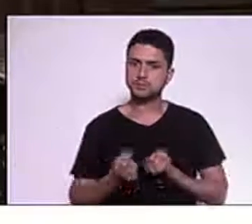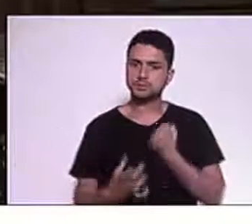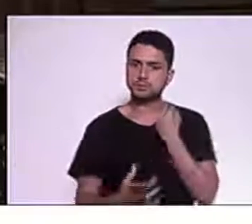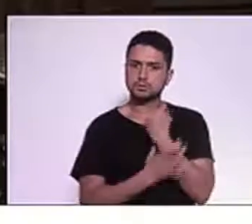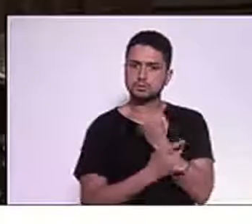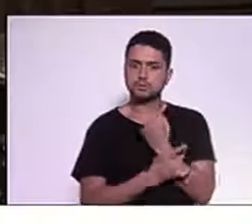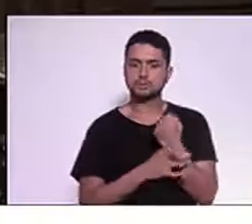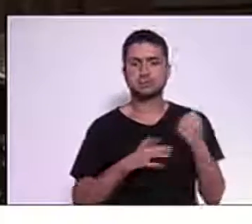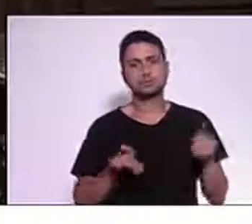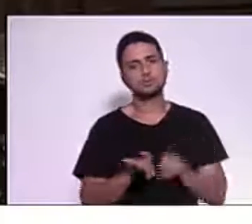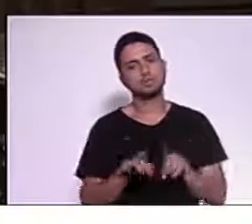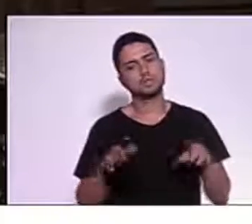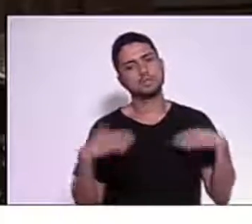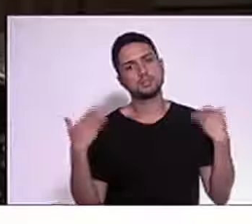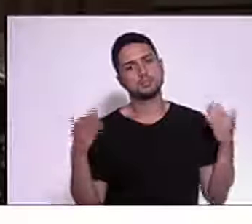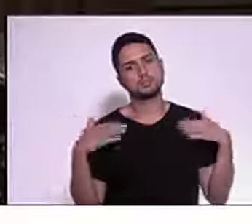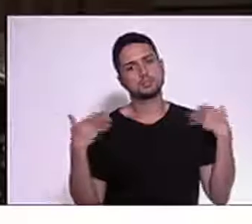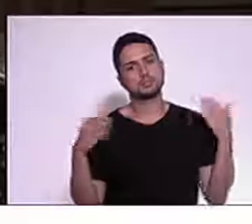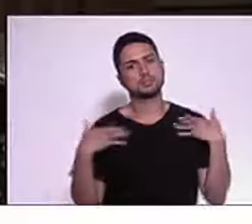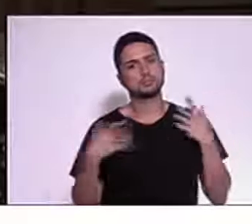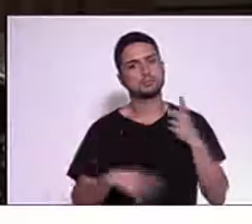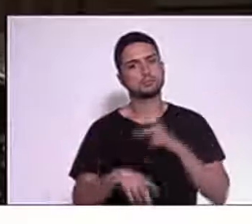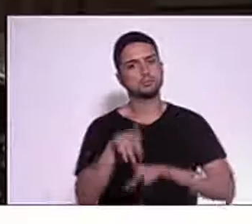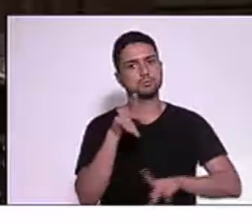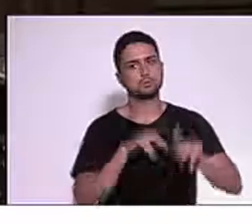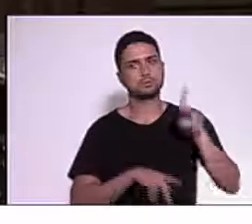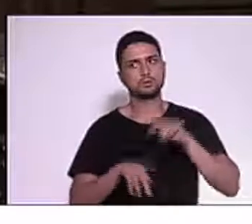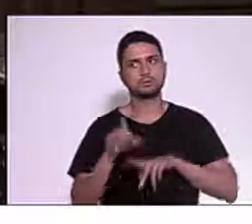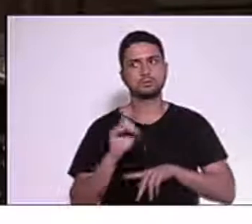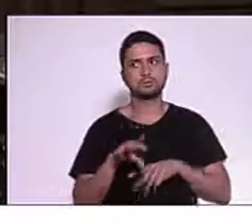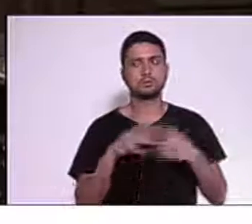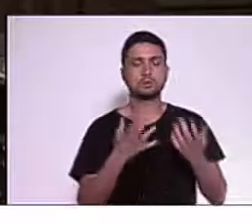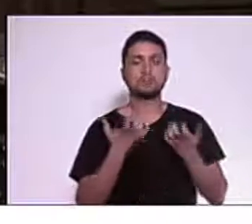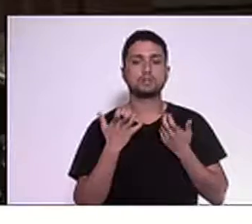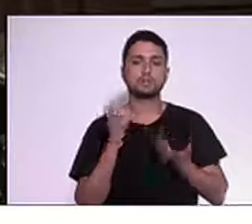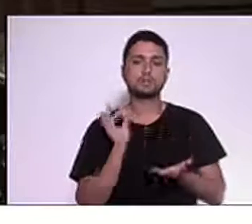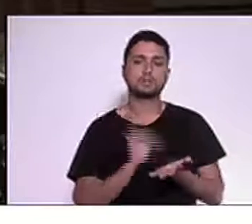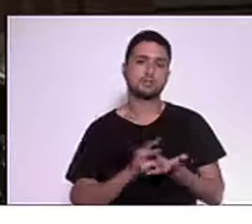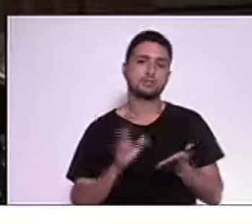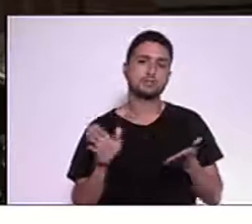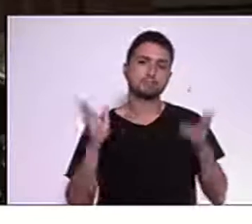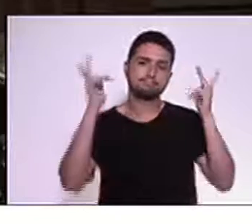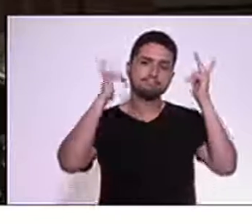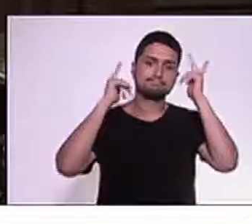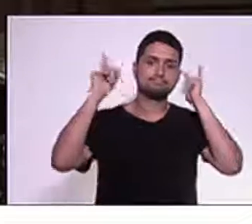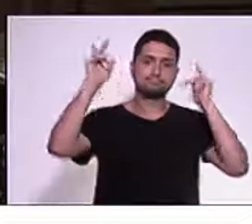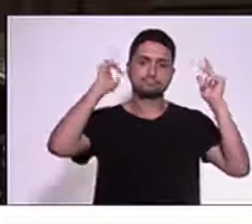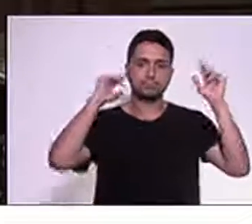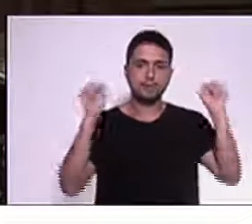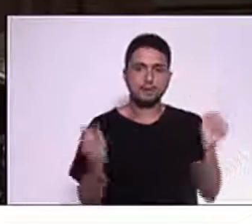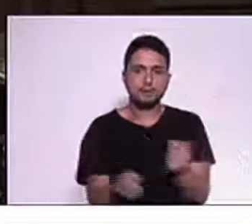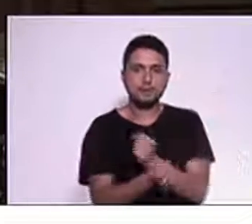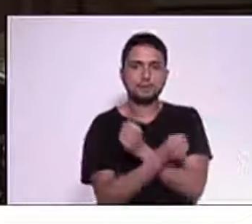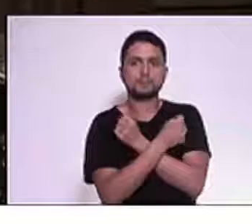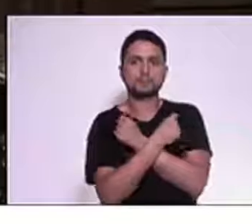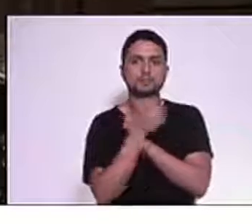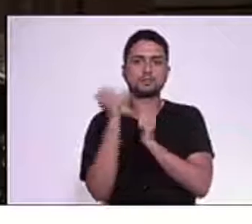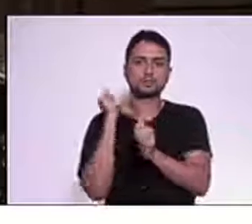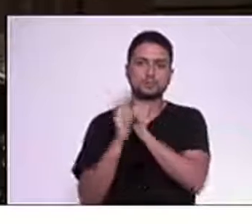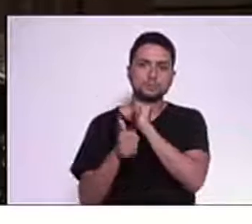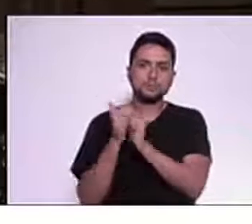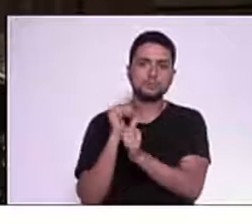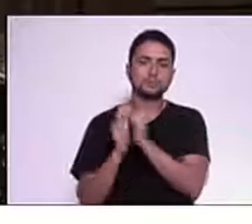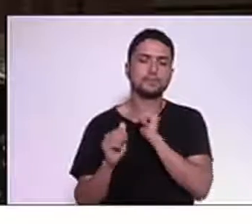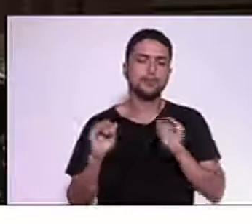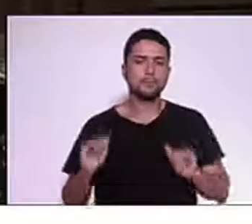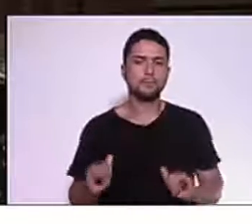e com alegria a população que só queria, na verdade, abraçar, ou pelo menos, ainda